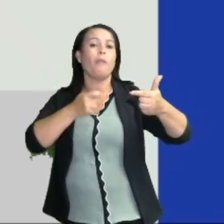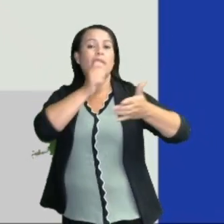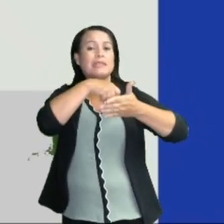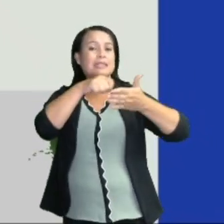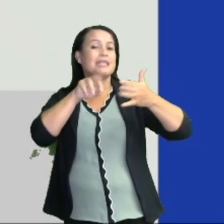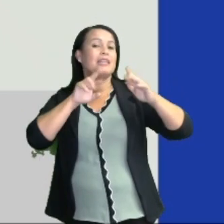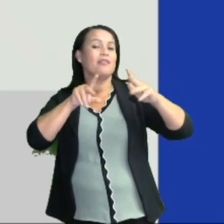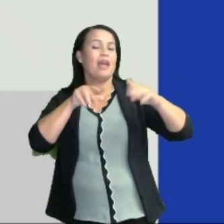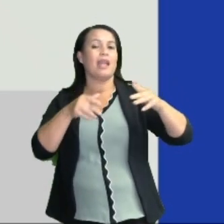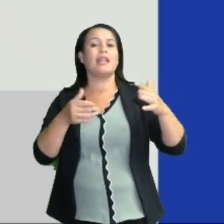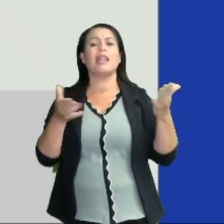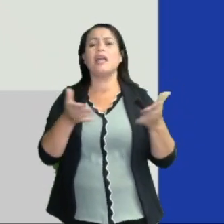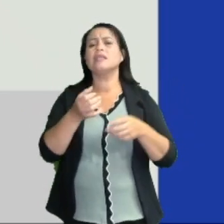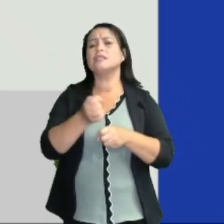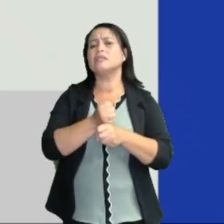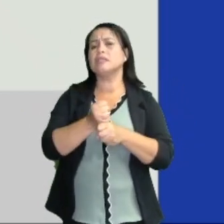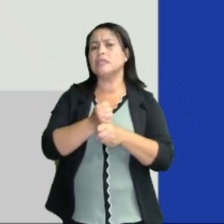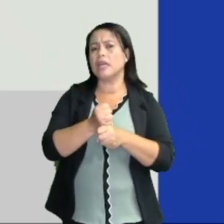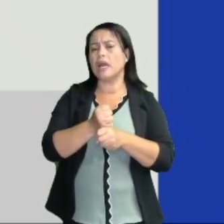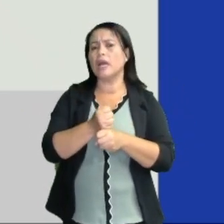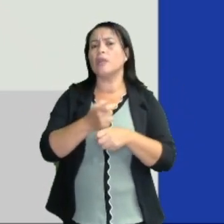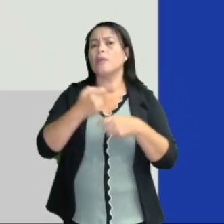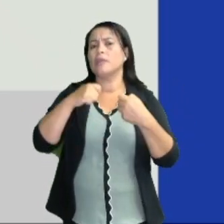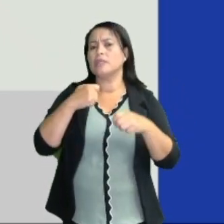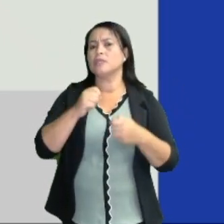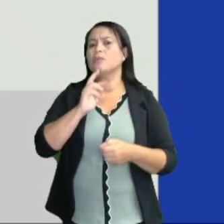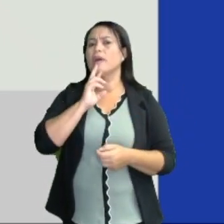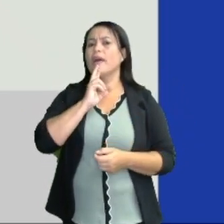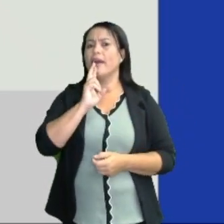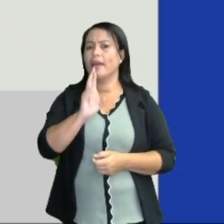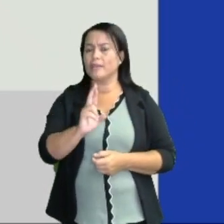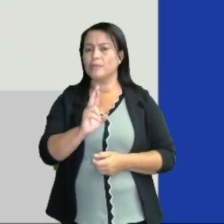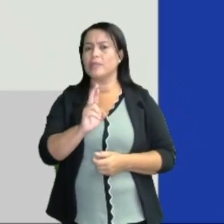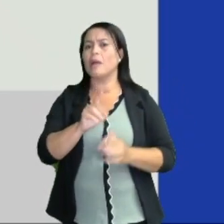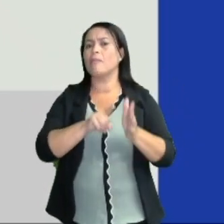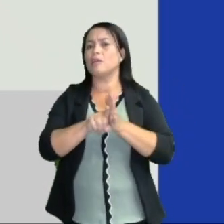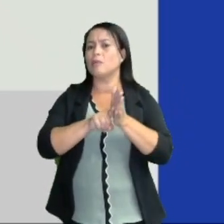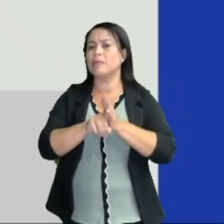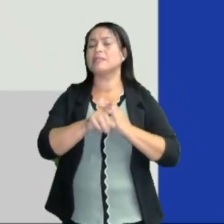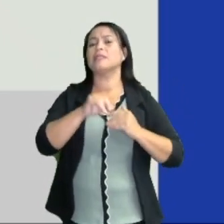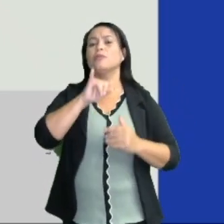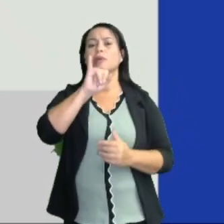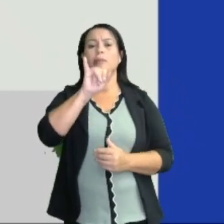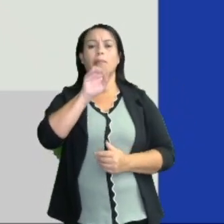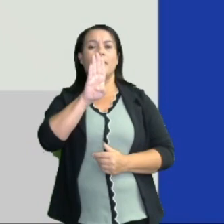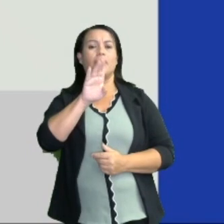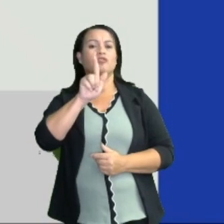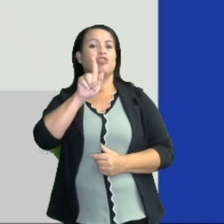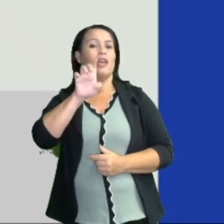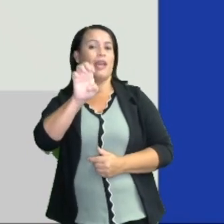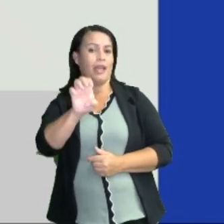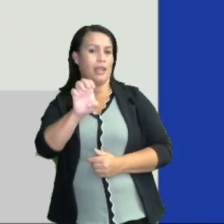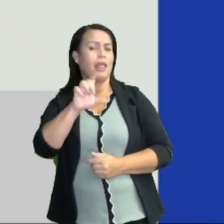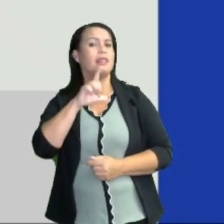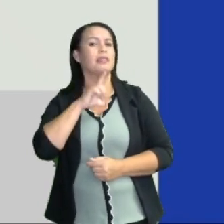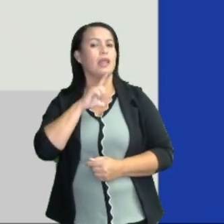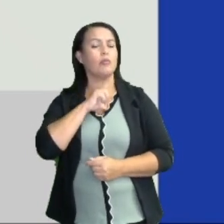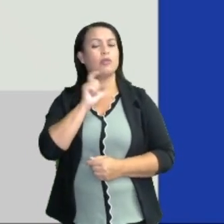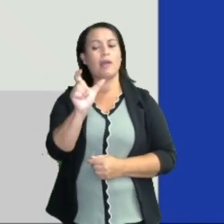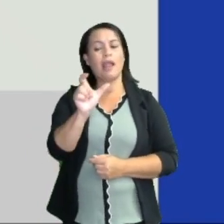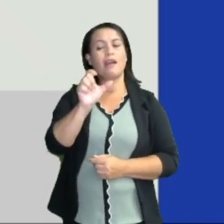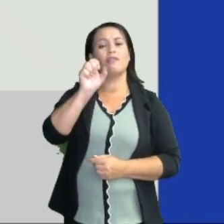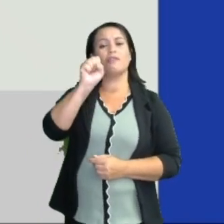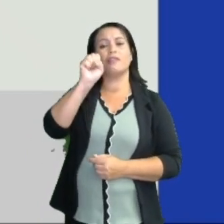diferentes. Este ano devo responder a mais um censo do IBGE. Então a gente tem a palavra